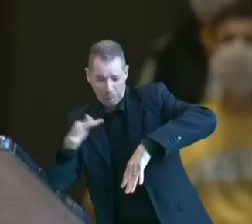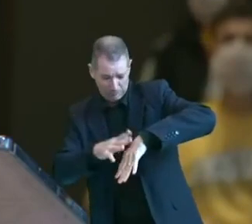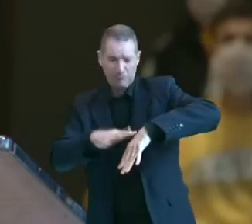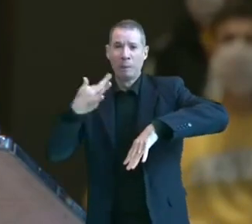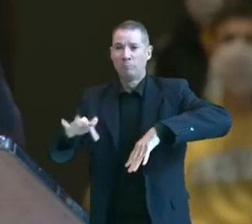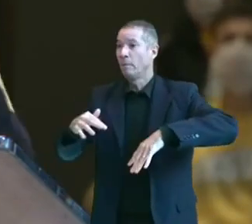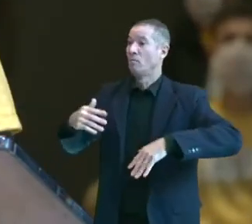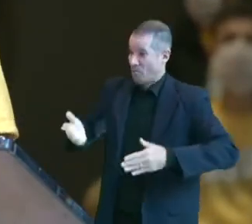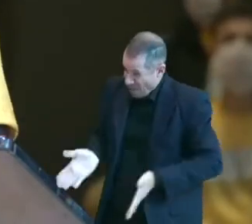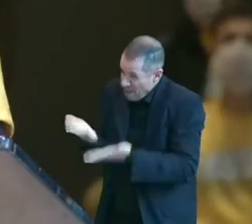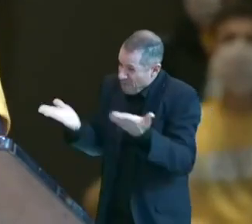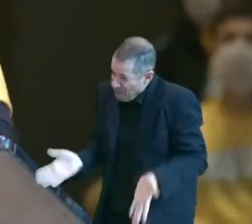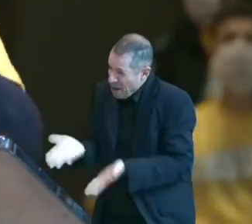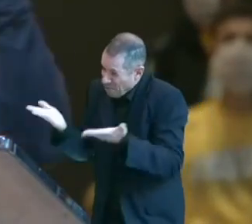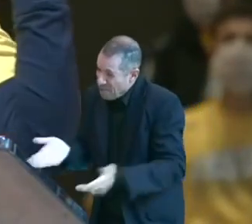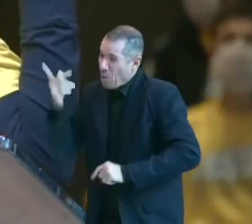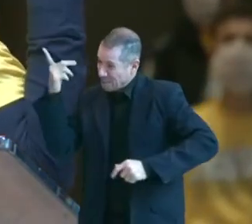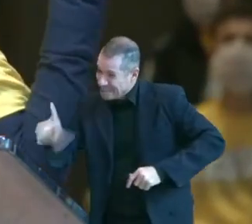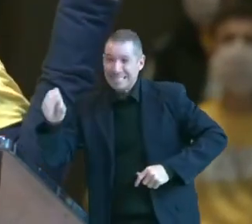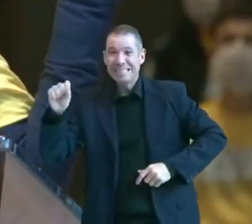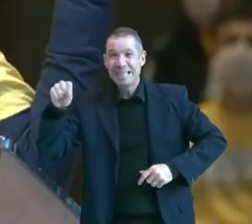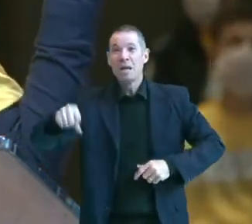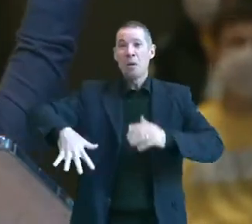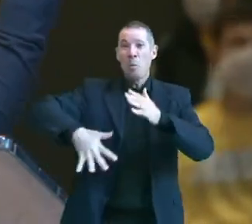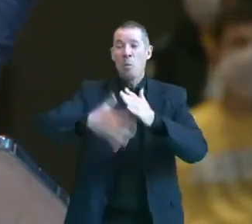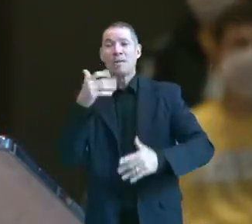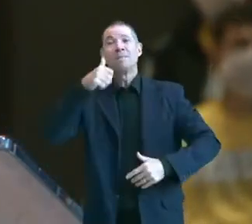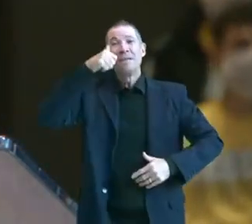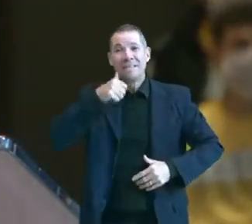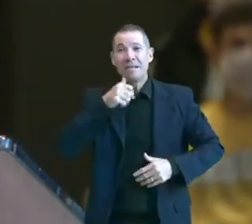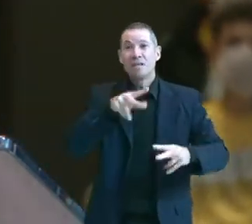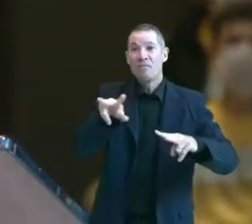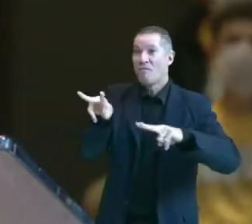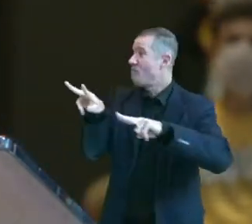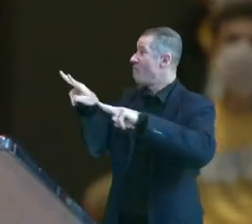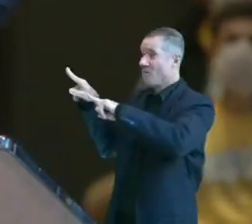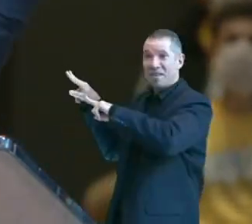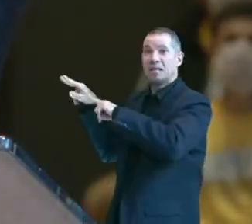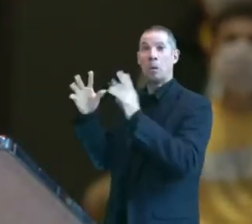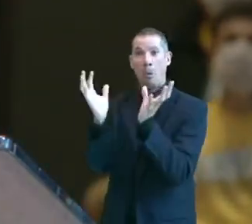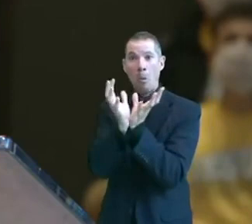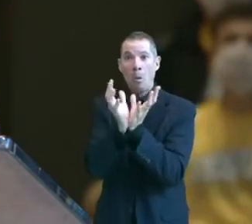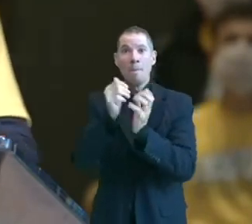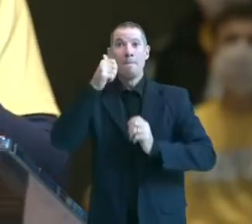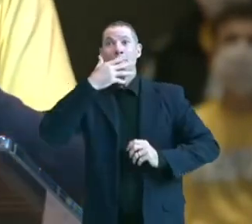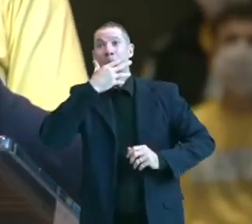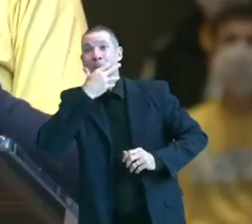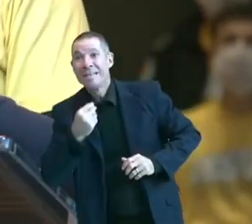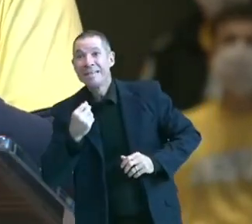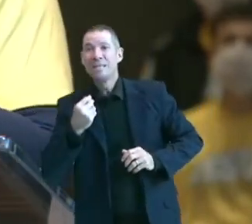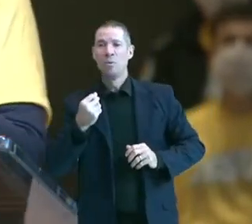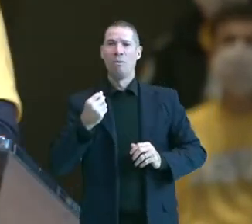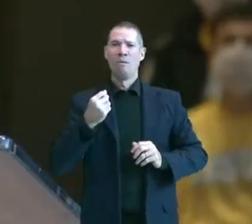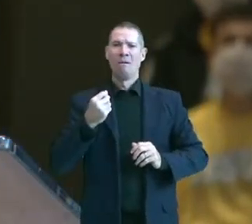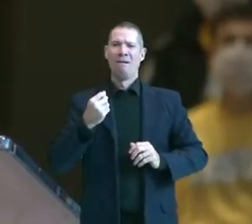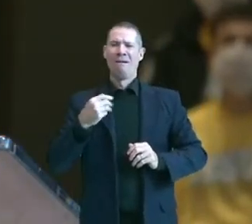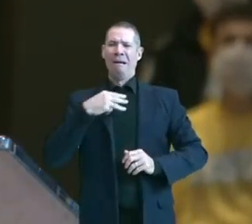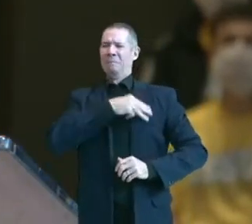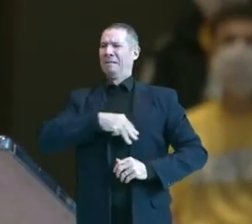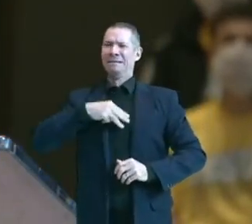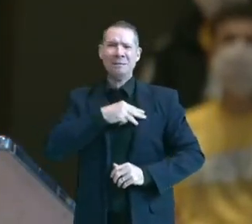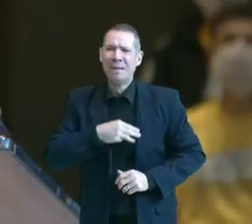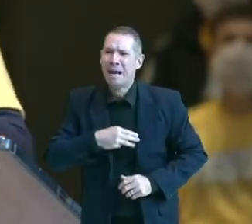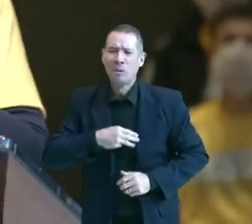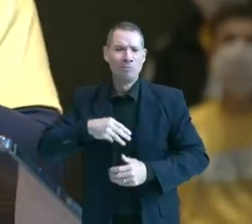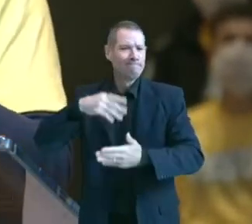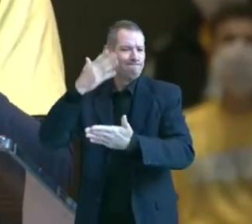vamos em frente, vai conseguir sim. Quantas meninas que vocês estão vendo aqui, quantos meninos estão aqui dizem assim: ai, missionário,